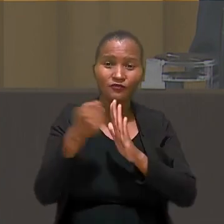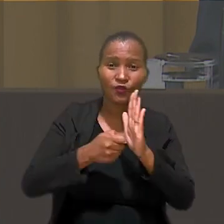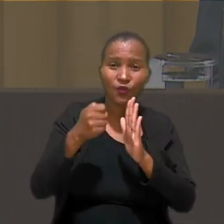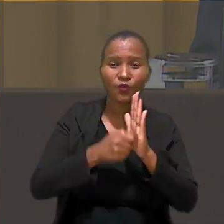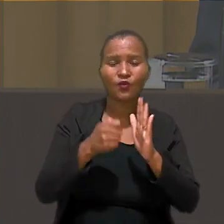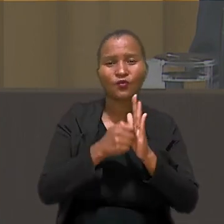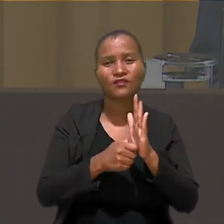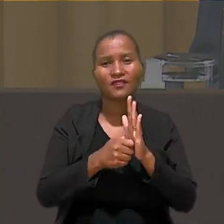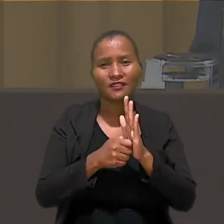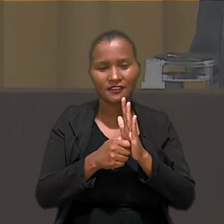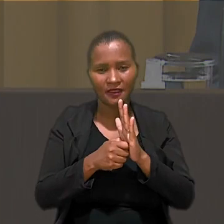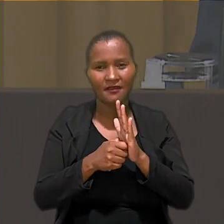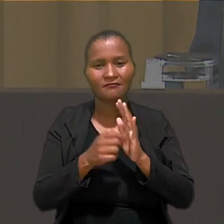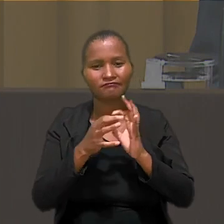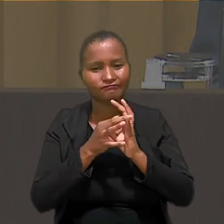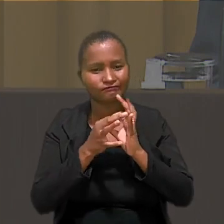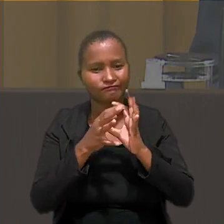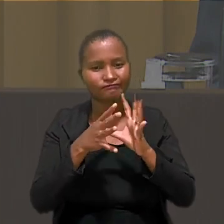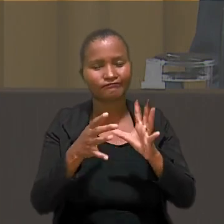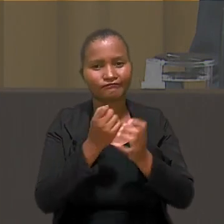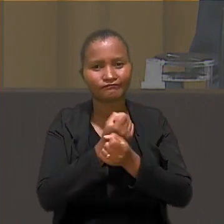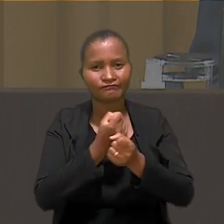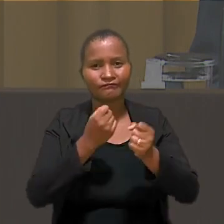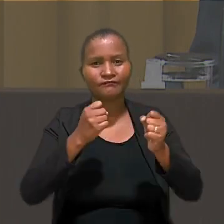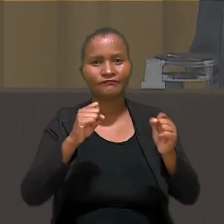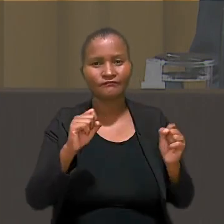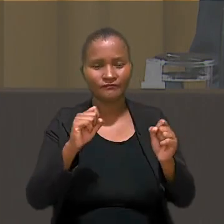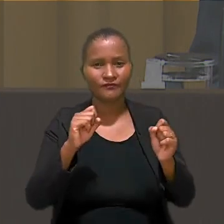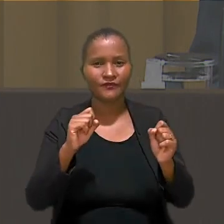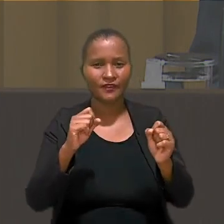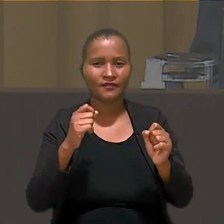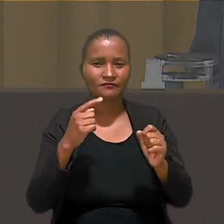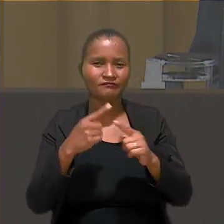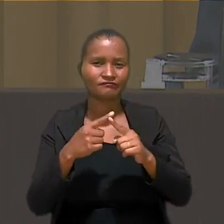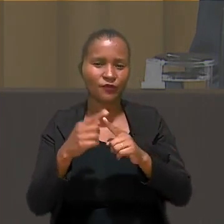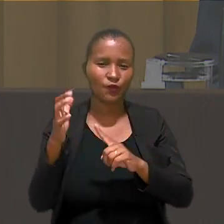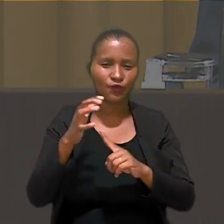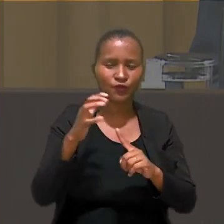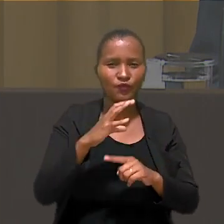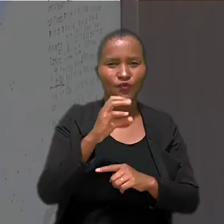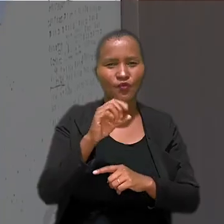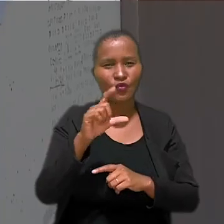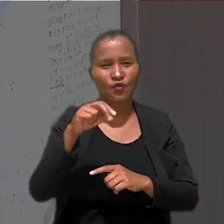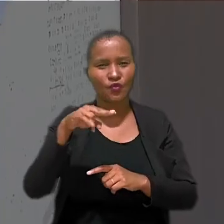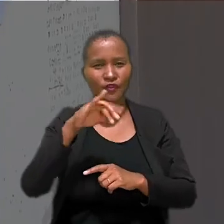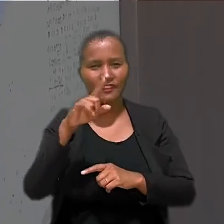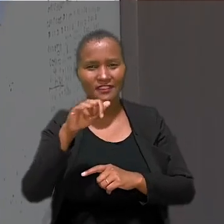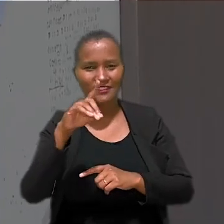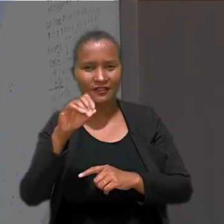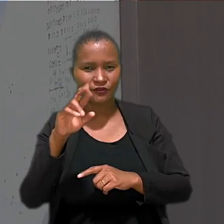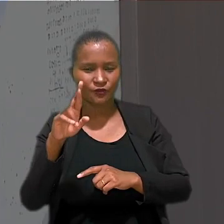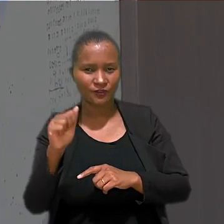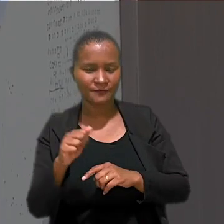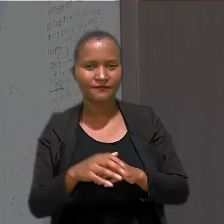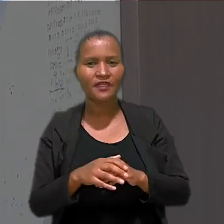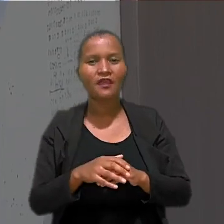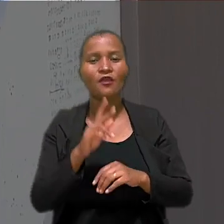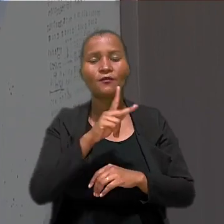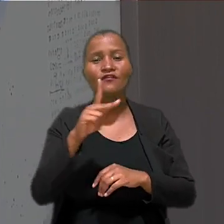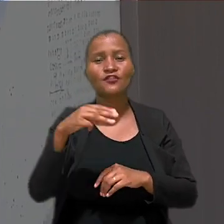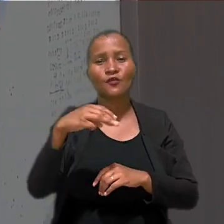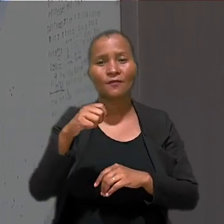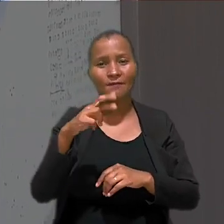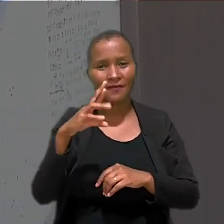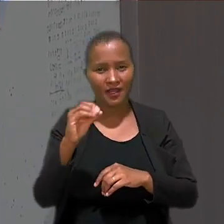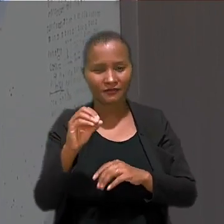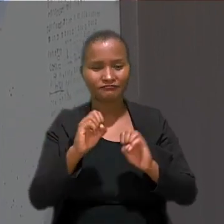pela emancipação de escravizados negros em face da opressão colonizadora. O professor Marcos Queiroz foi quem